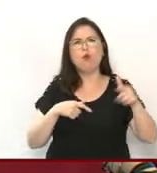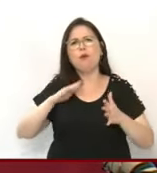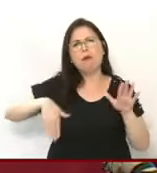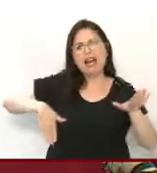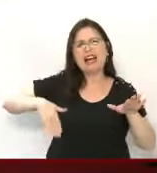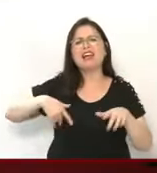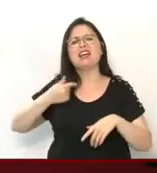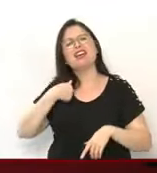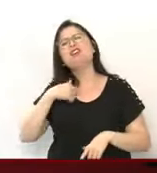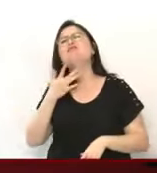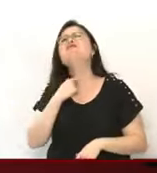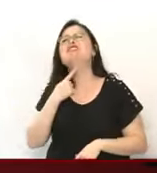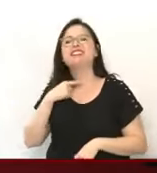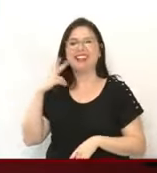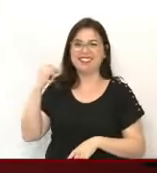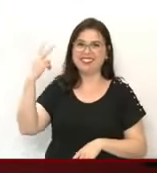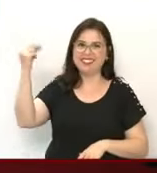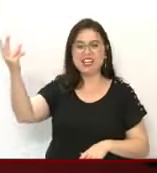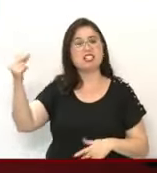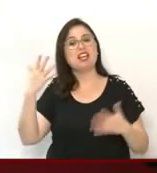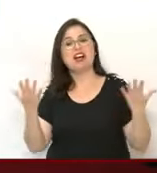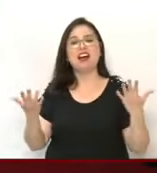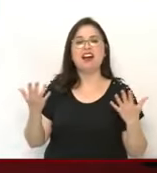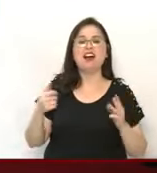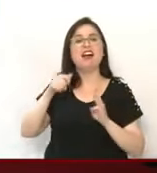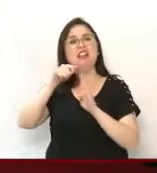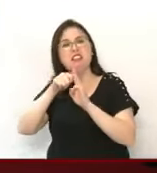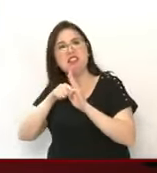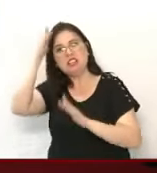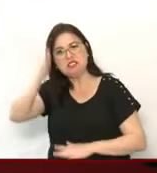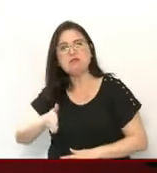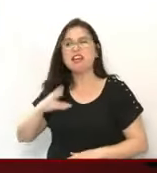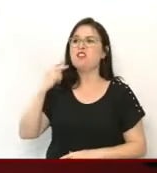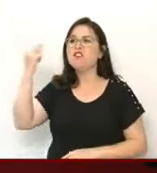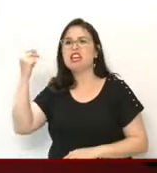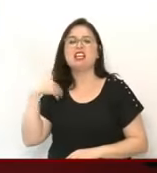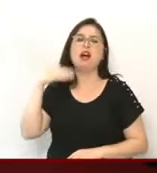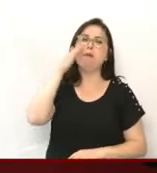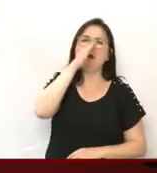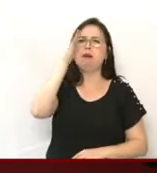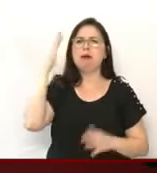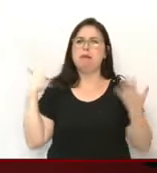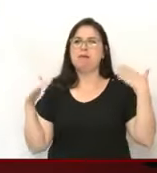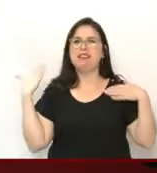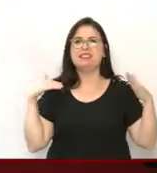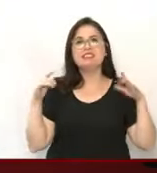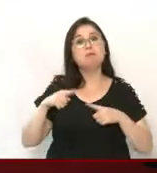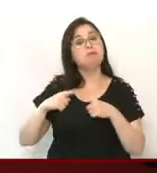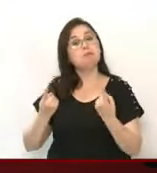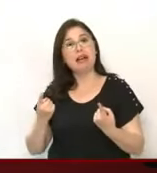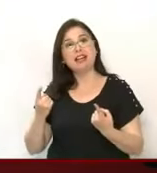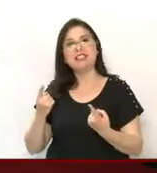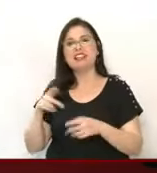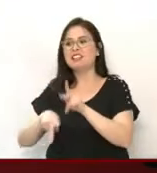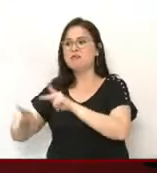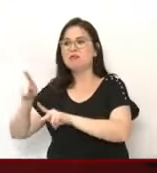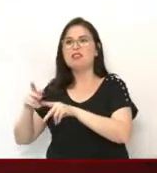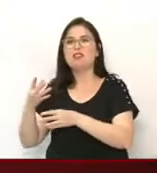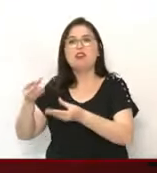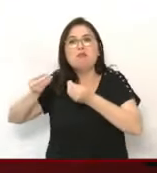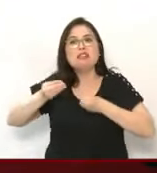casa, eu queria ficar viajando, a cada 3 meses aparecer aqui, né? Mas o povo vai me arrumando